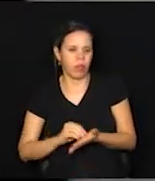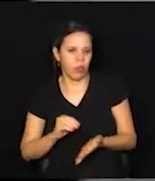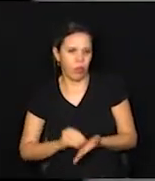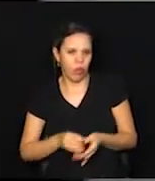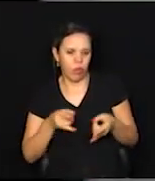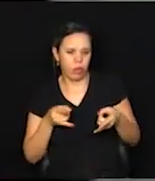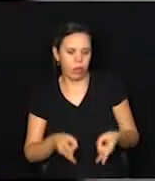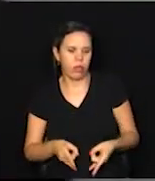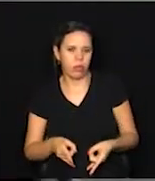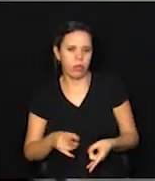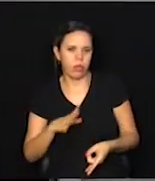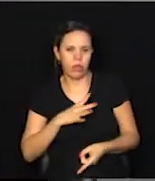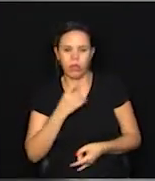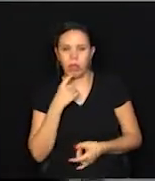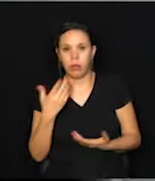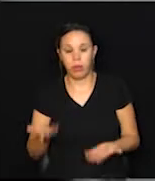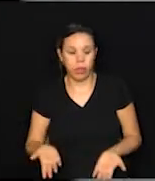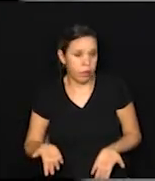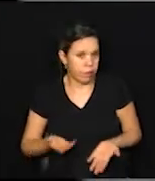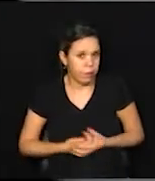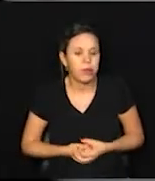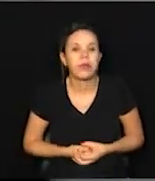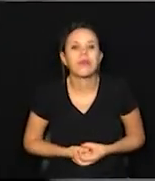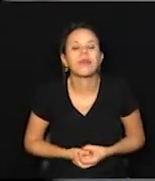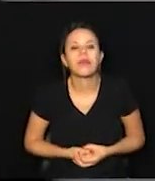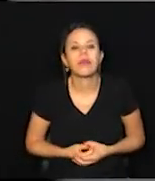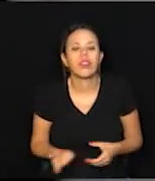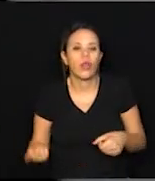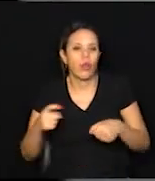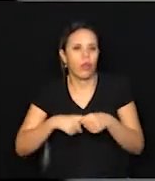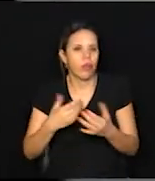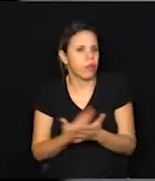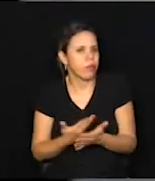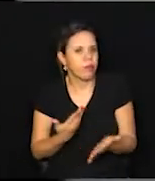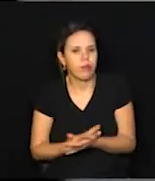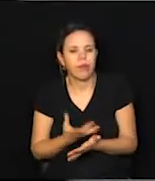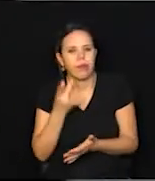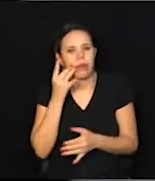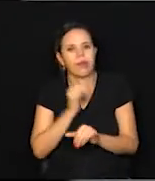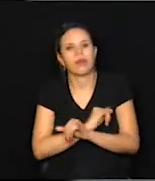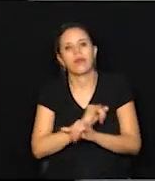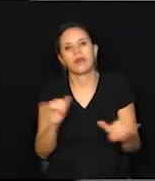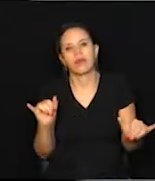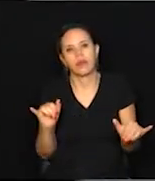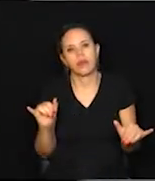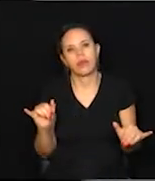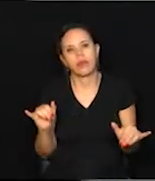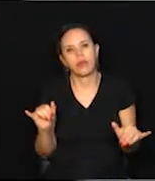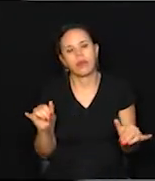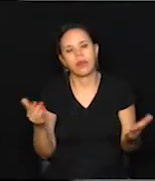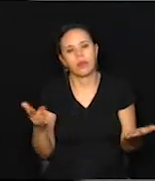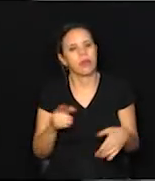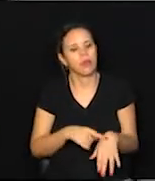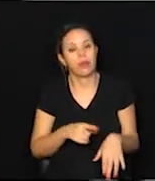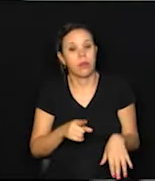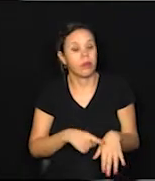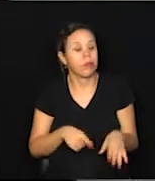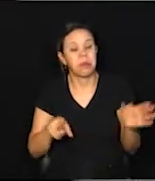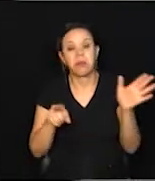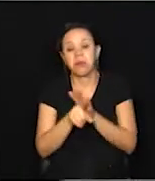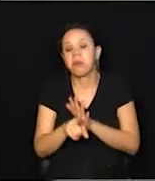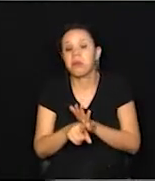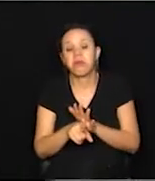na cidade de Campinas, e o retorno às aulas anunciado nesse momento. Então, a minha pergunta é uma